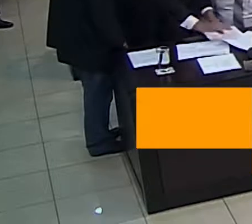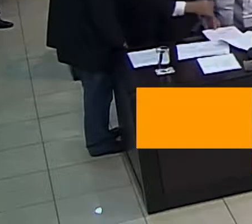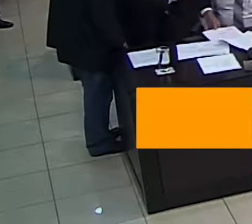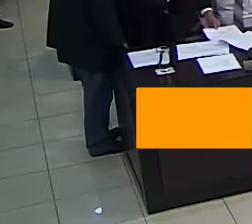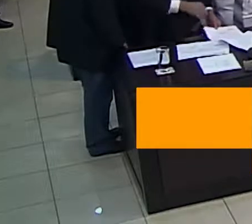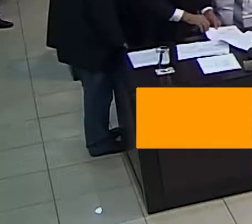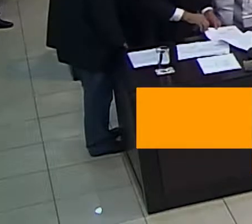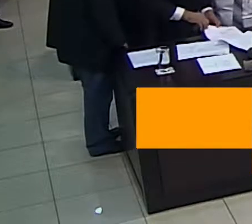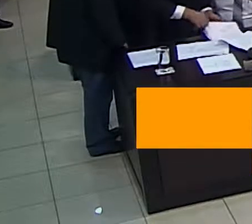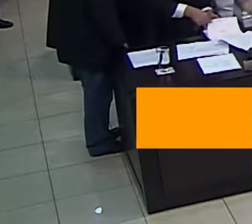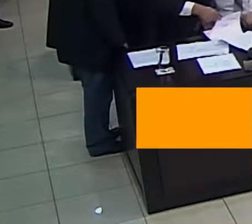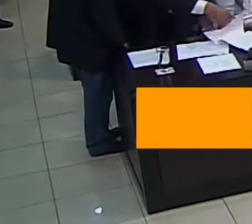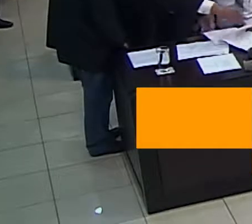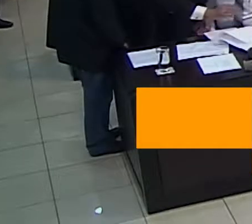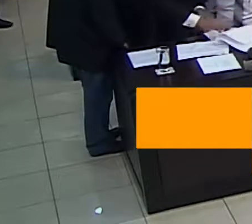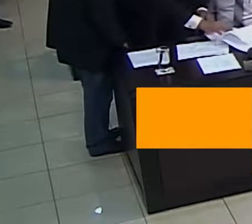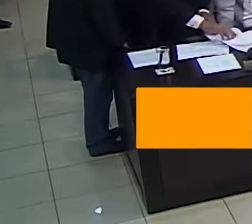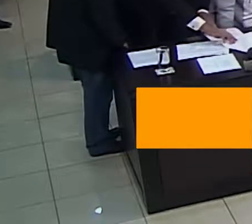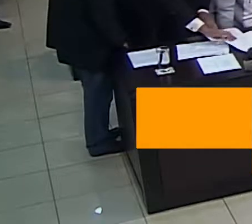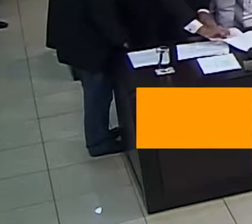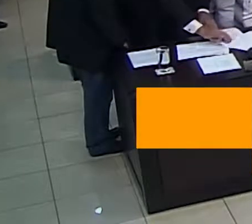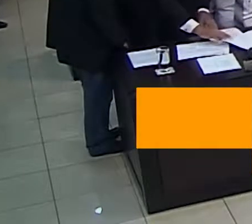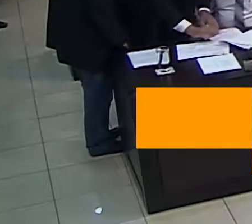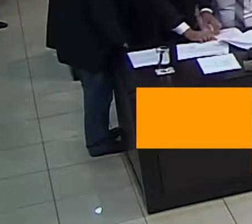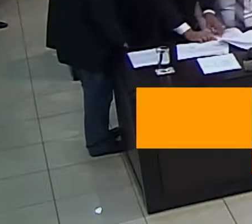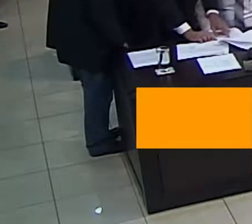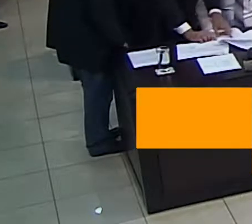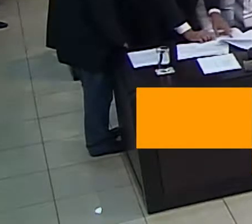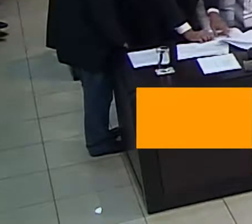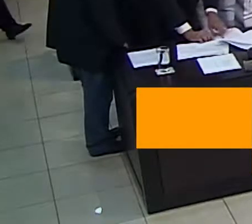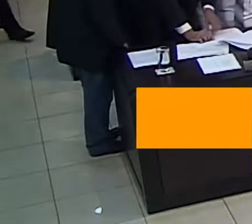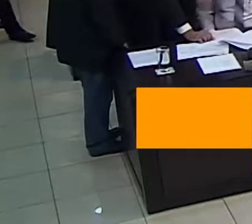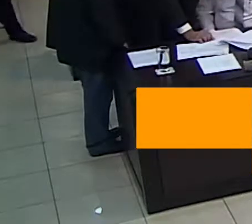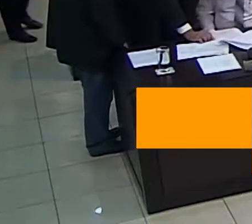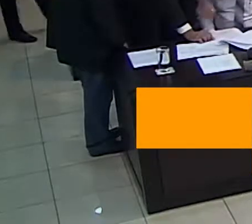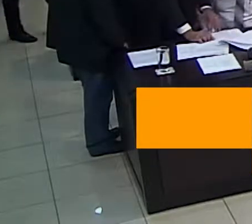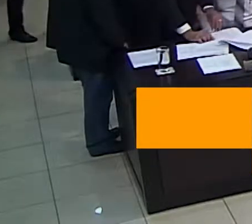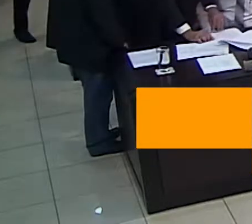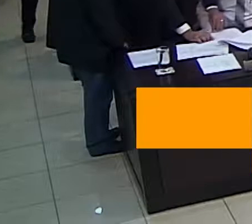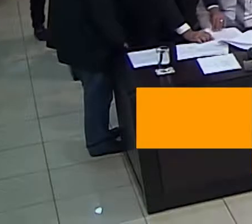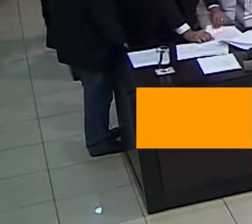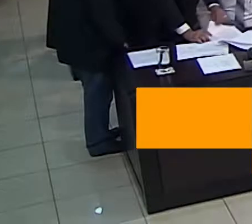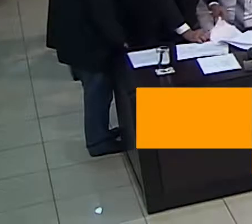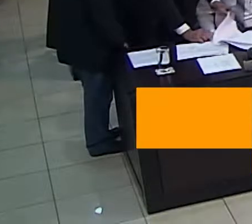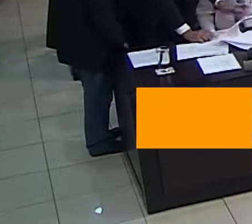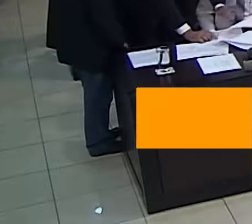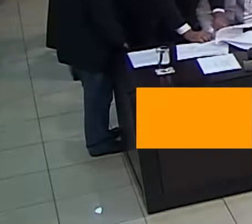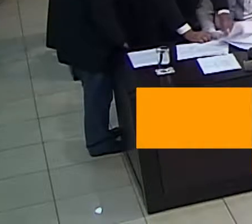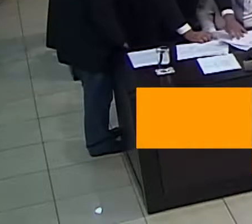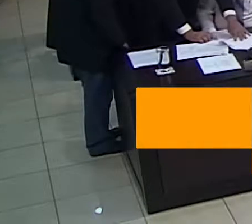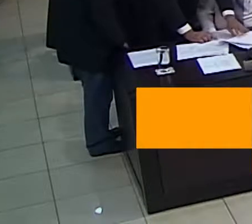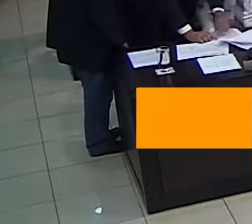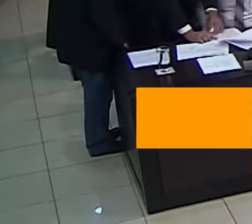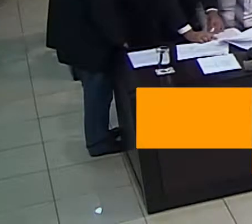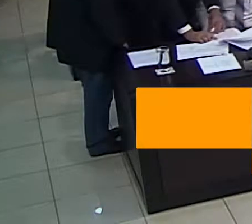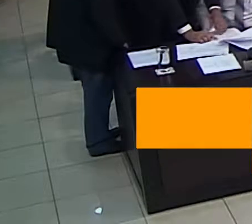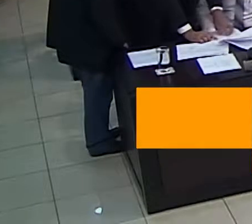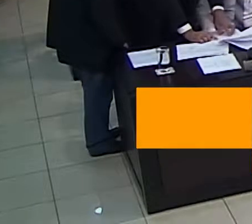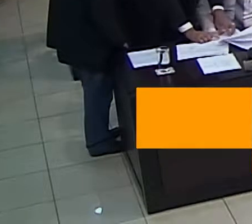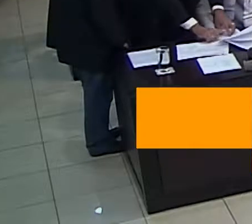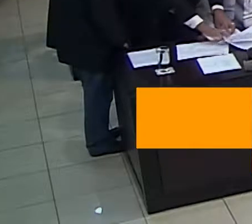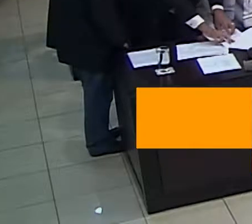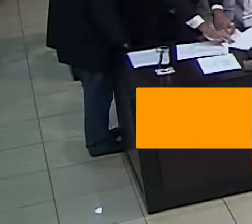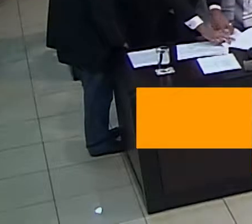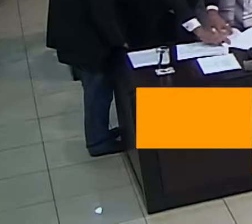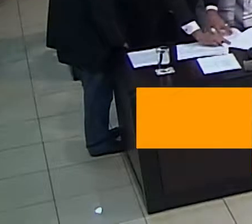senhoras e senhores bom dia a todos os nobres pares amigos que nos acompanha pela tv pela internet amigos aqui presentes quero mandar